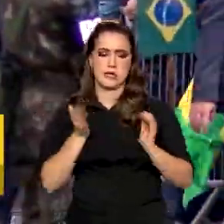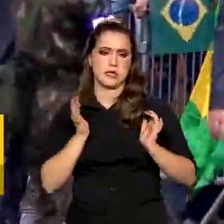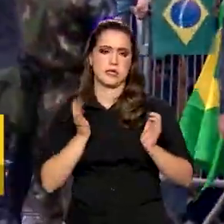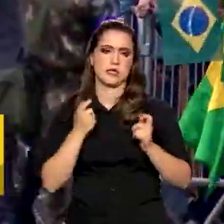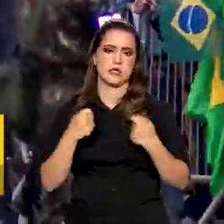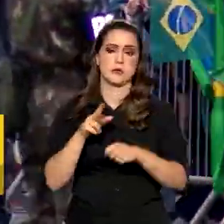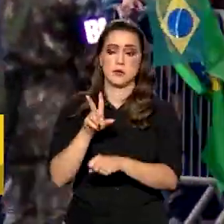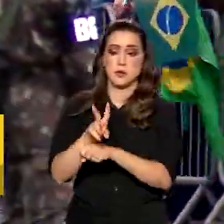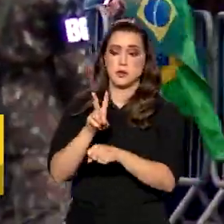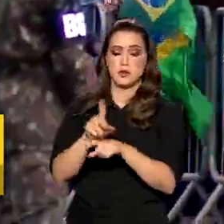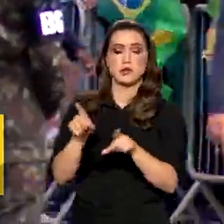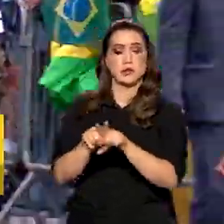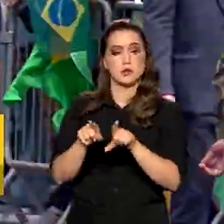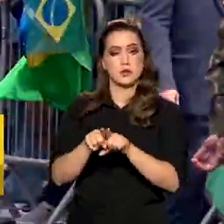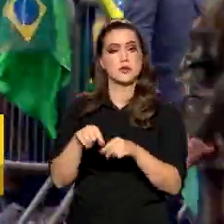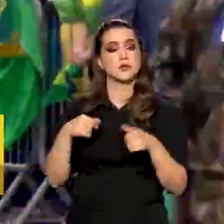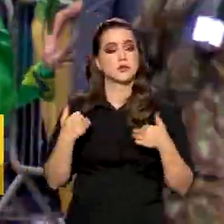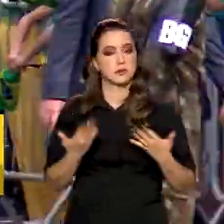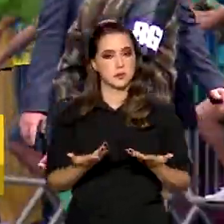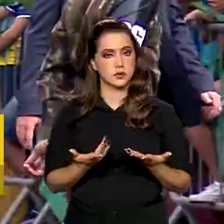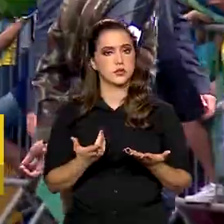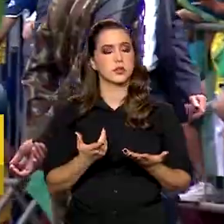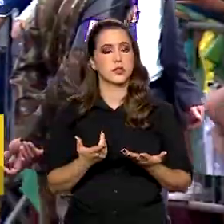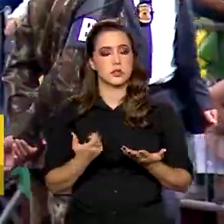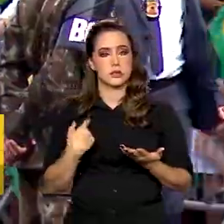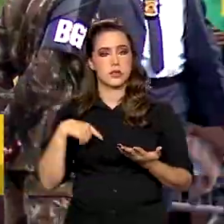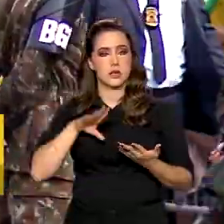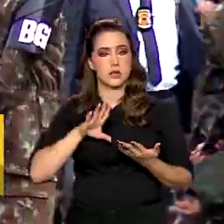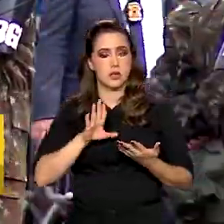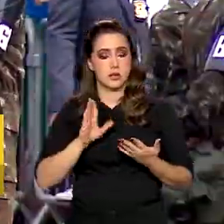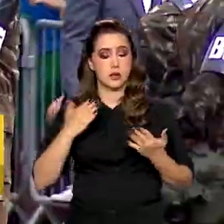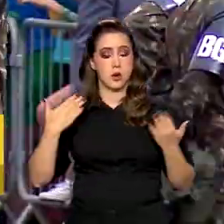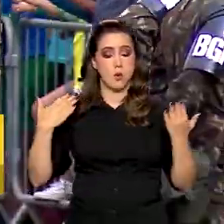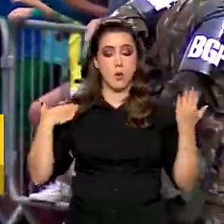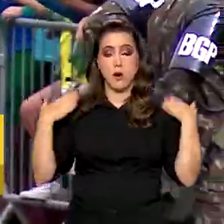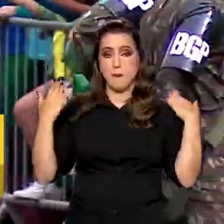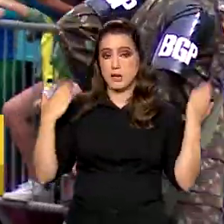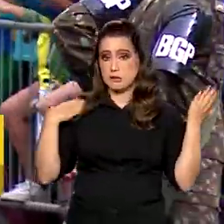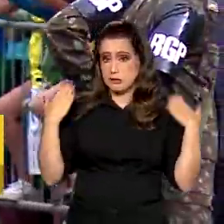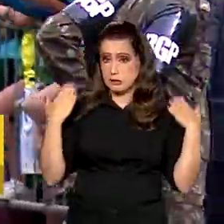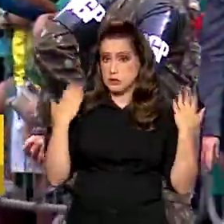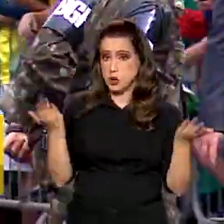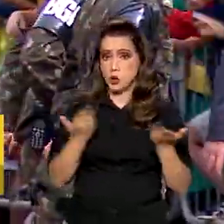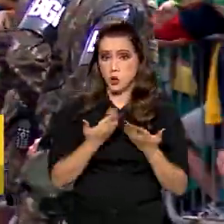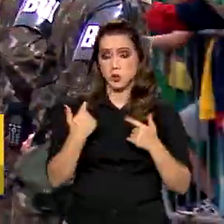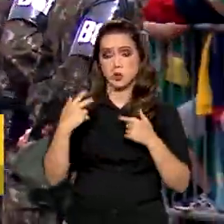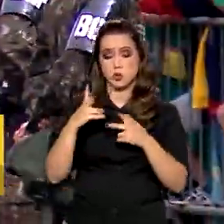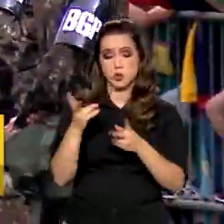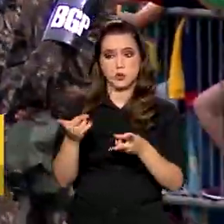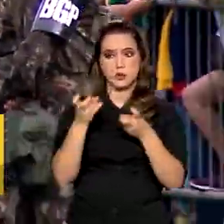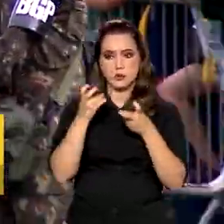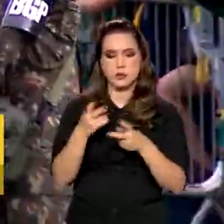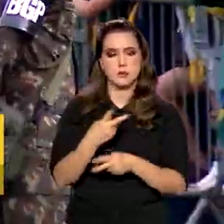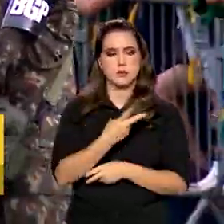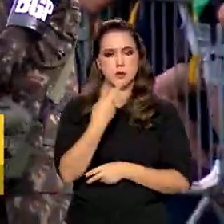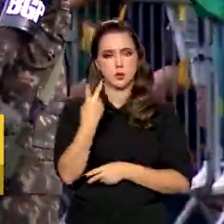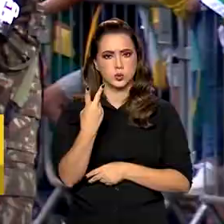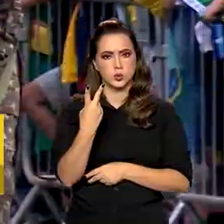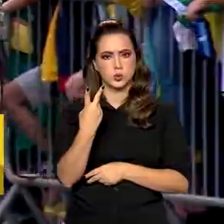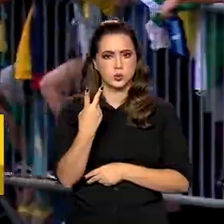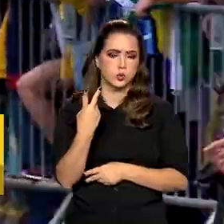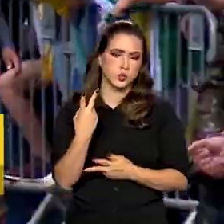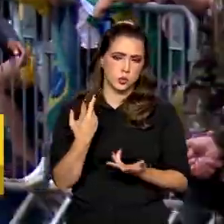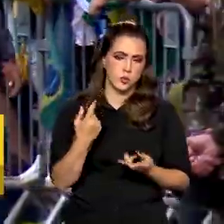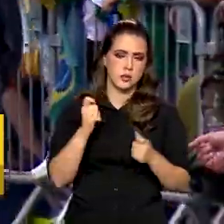ser protegidas. Então, a Marinha, ela, com essa característica dual, ela consegue realizar essas ações e consegue se